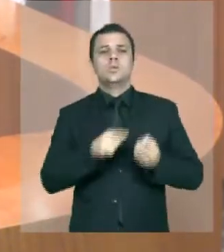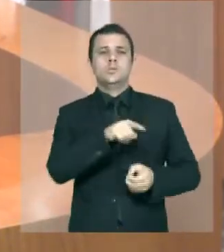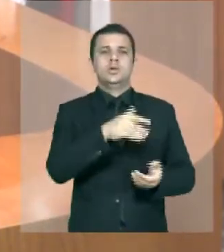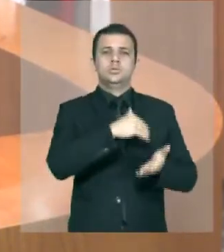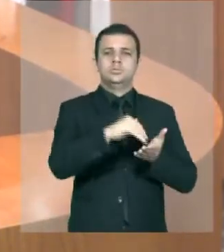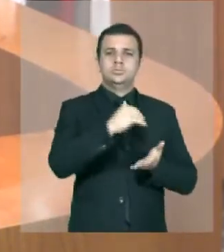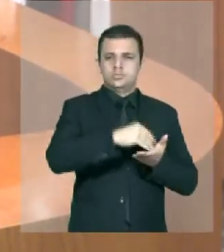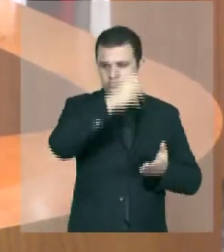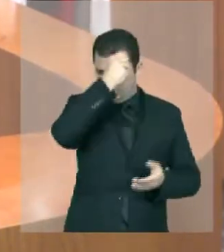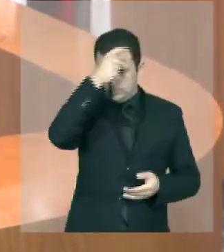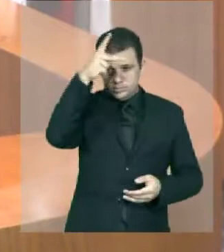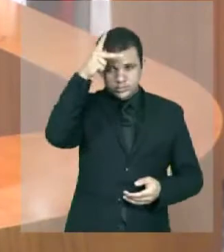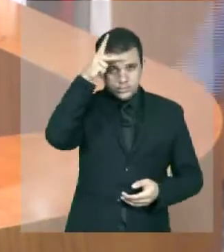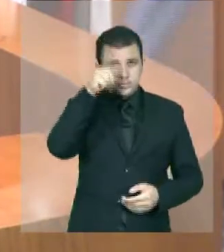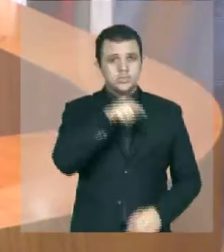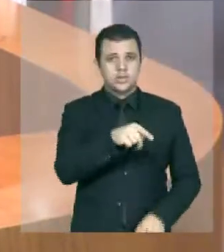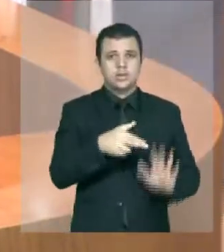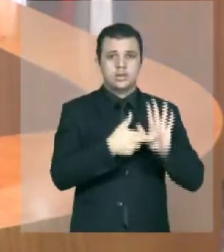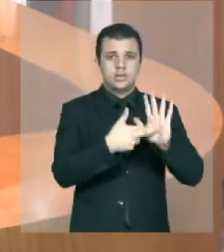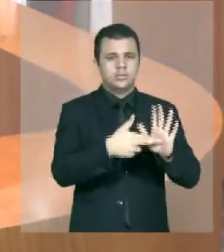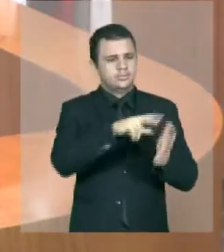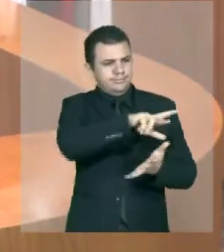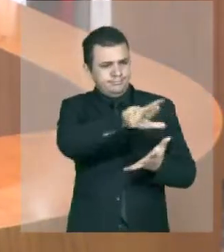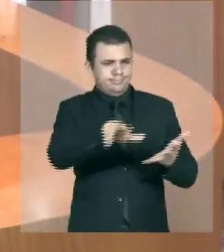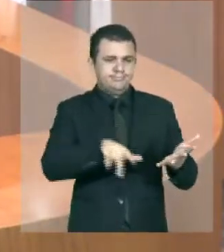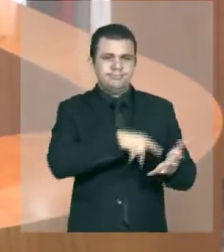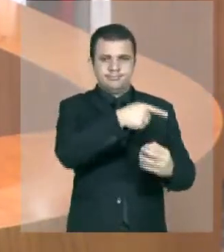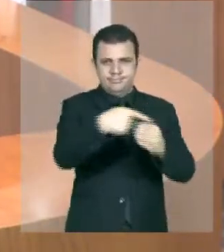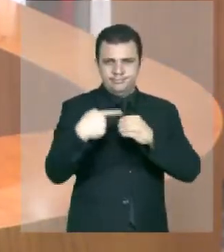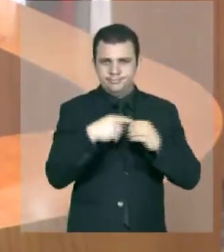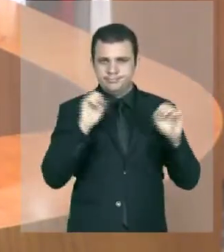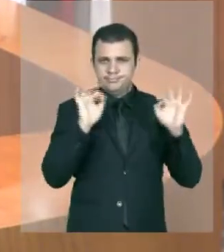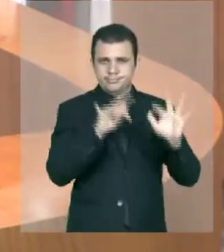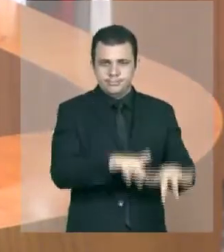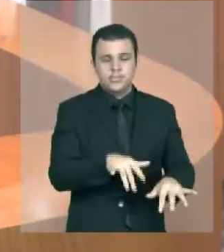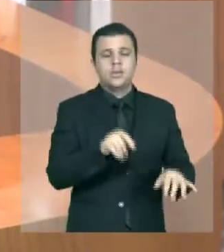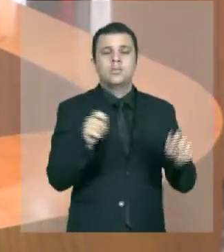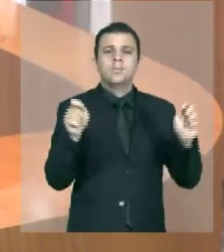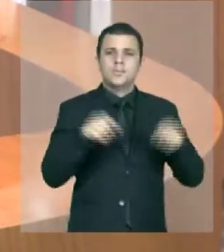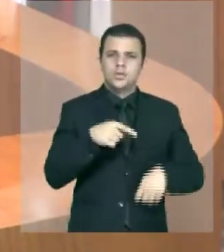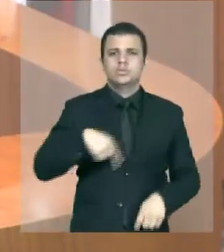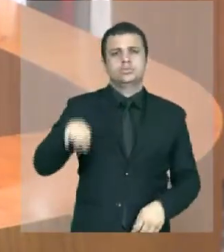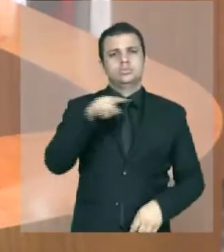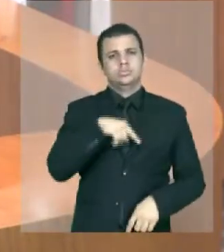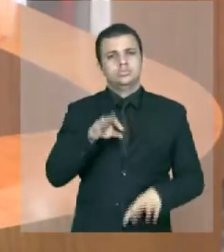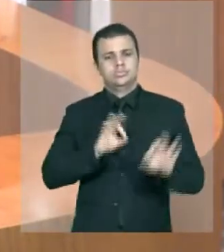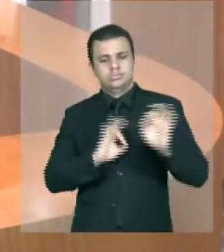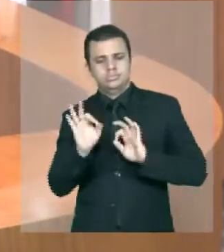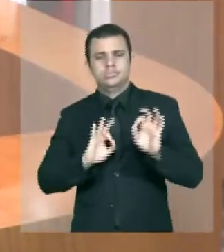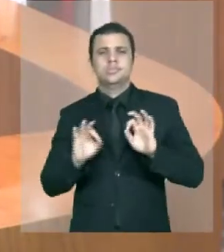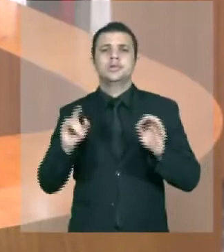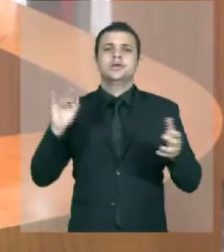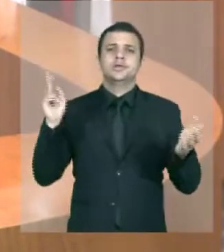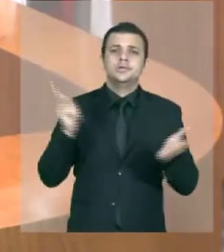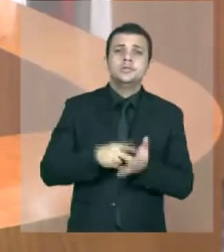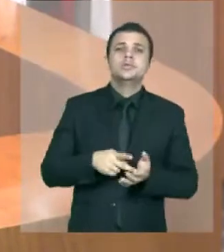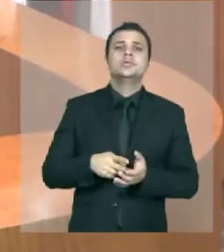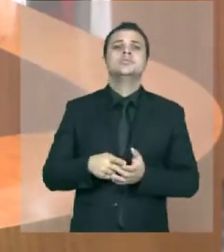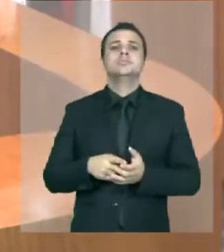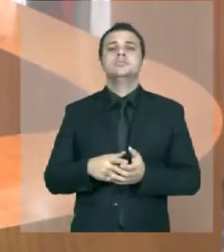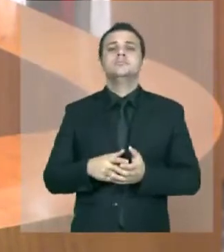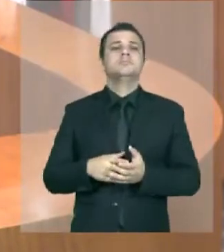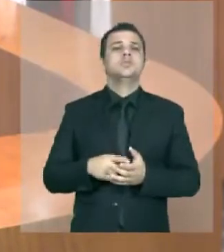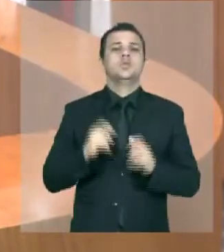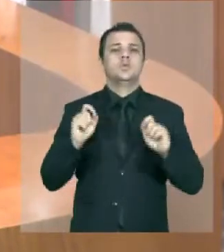ali estavam representadas nas dezenas de municípios, para que nós pudéssemos ali formalizar essa